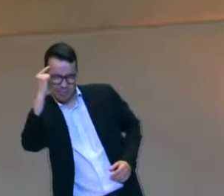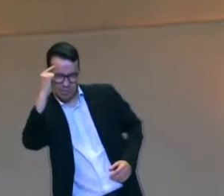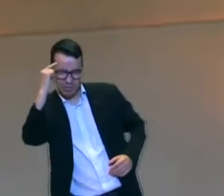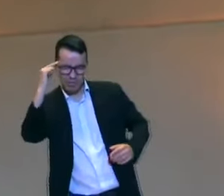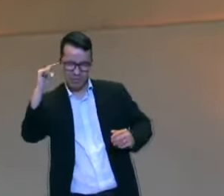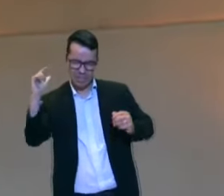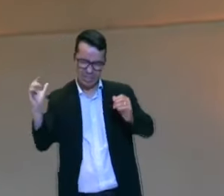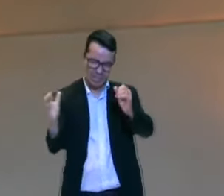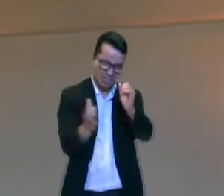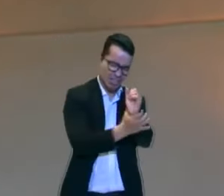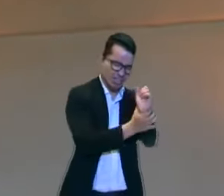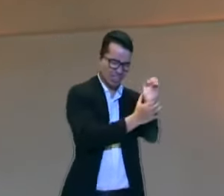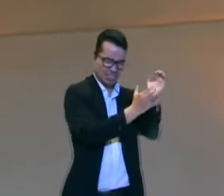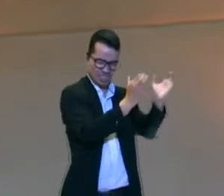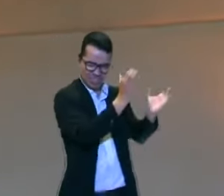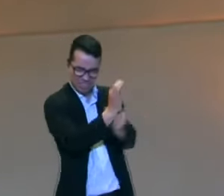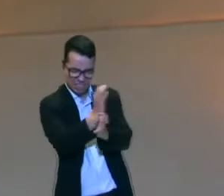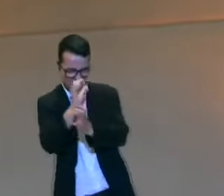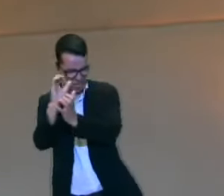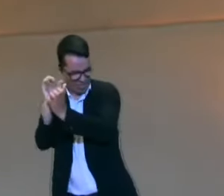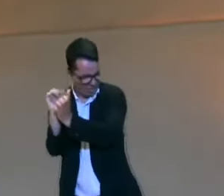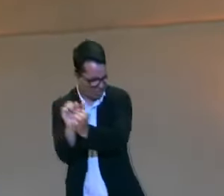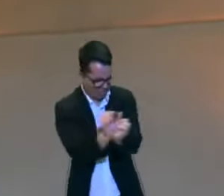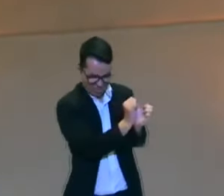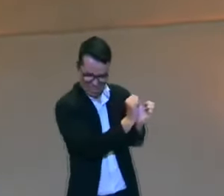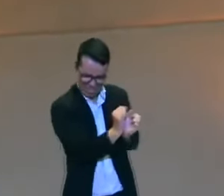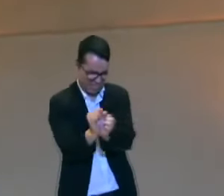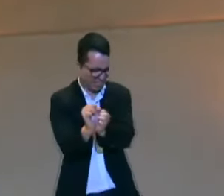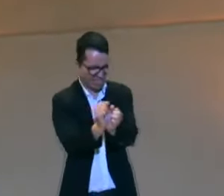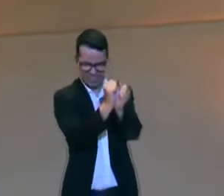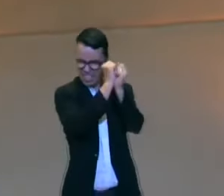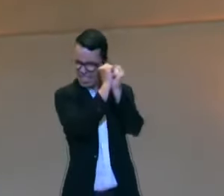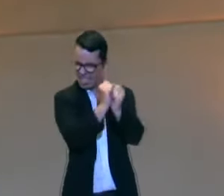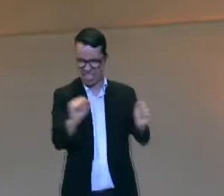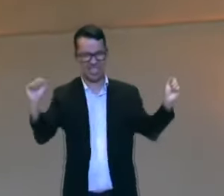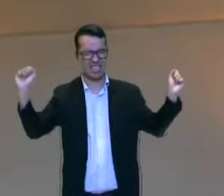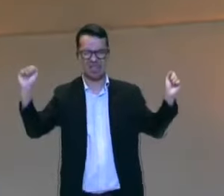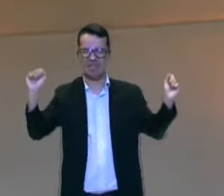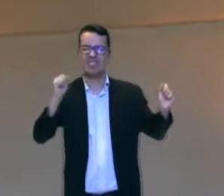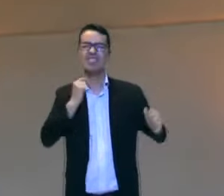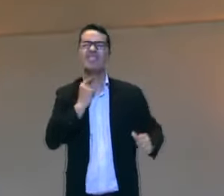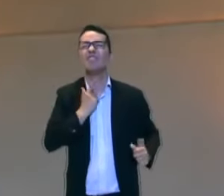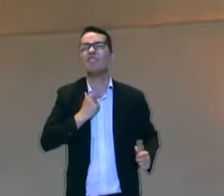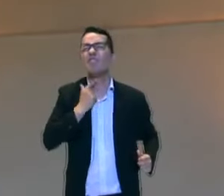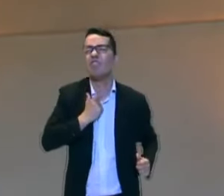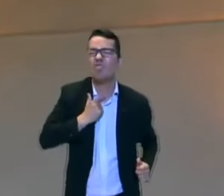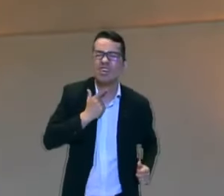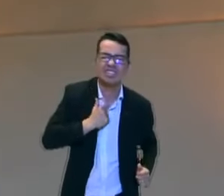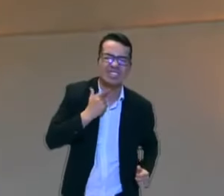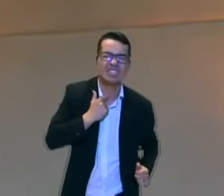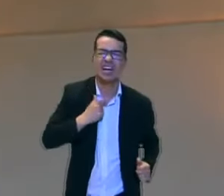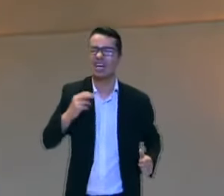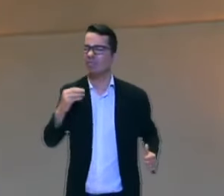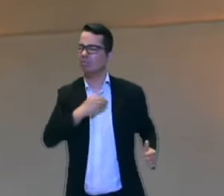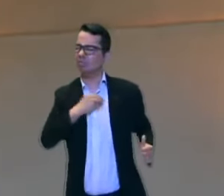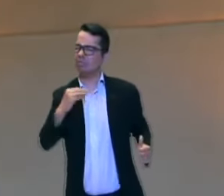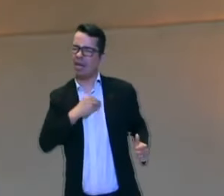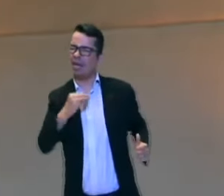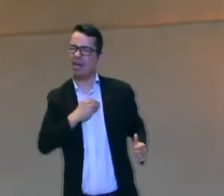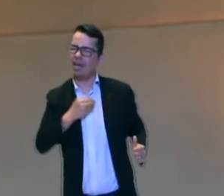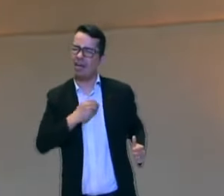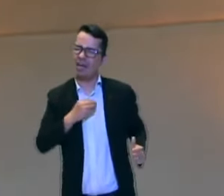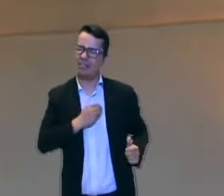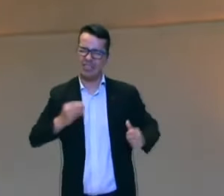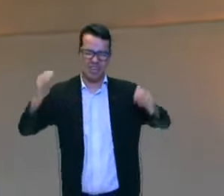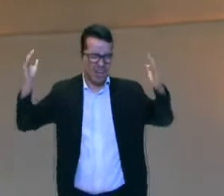de desejo que não vem da parte do Senhor e que vai representar prisão na vida dos meus irmãos, que